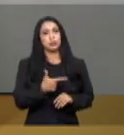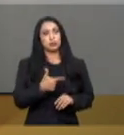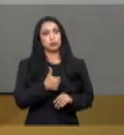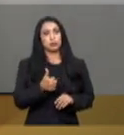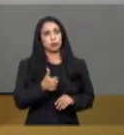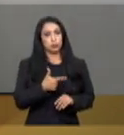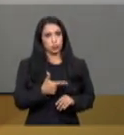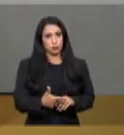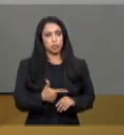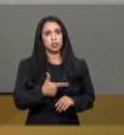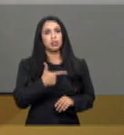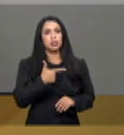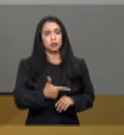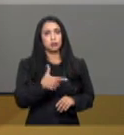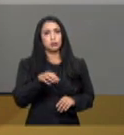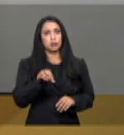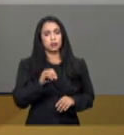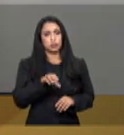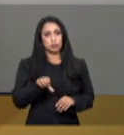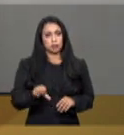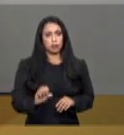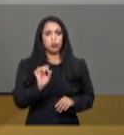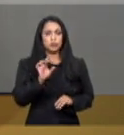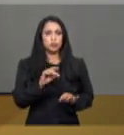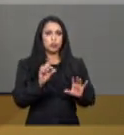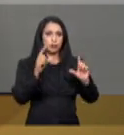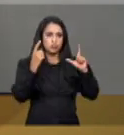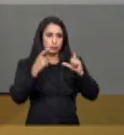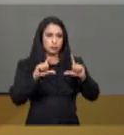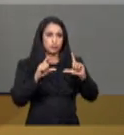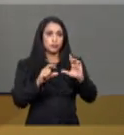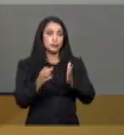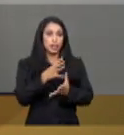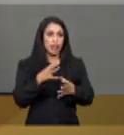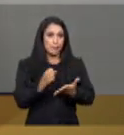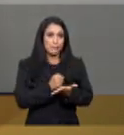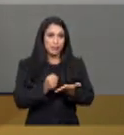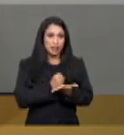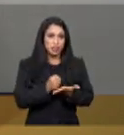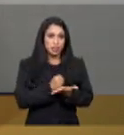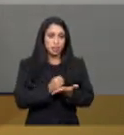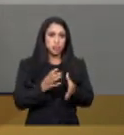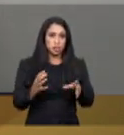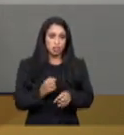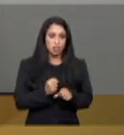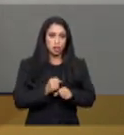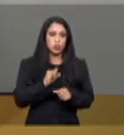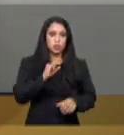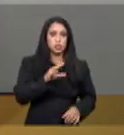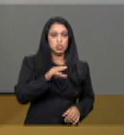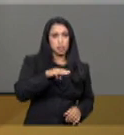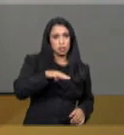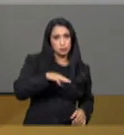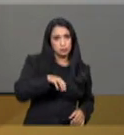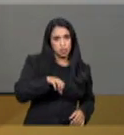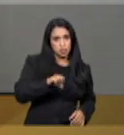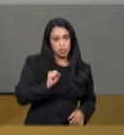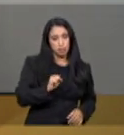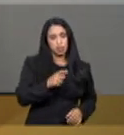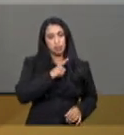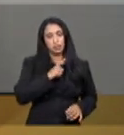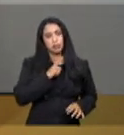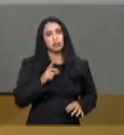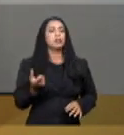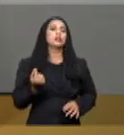212, 209. Apenas faço uma citação. Base de cálculo do ICMS, inclusão do valor da operação ou